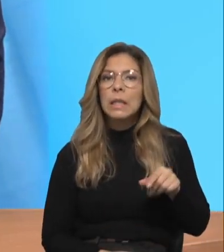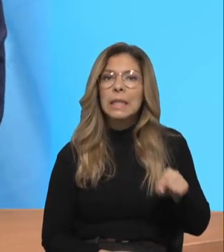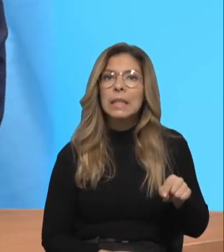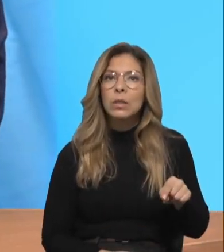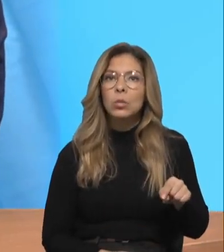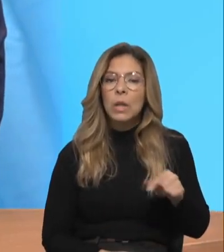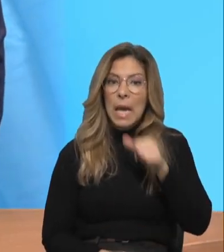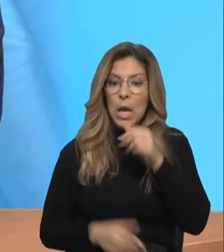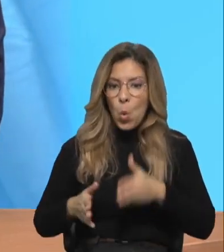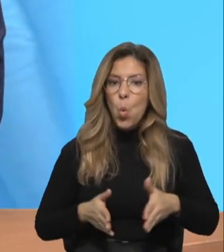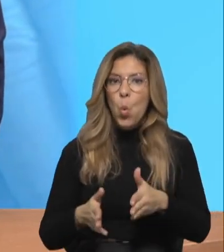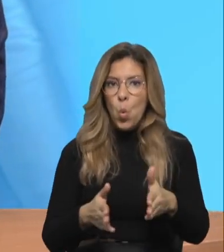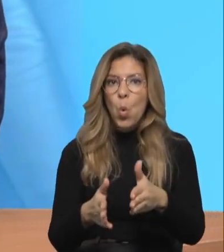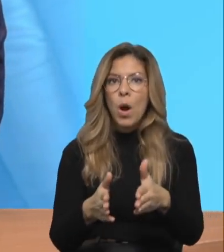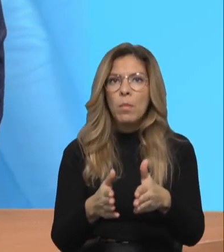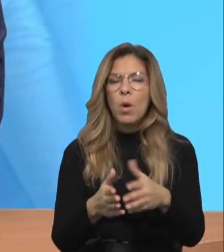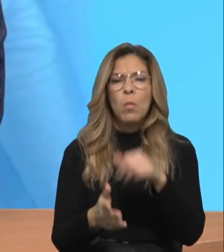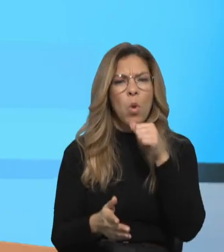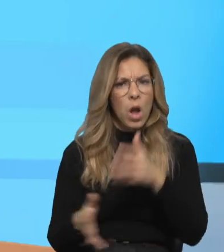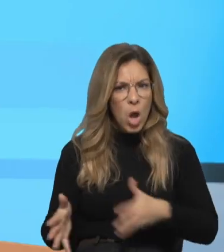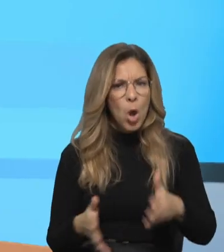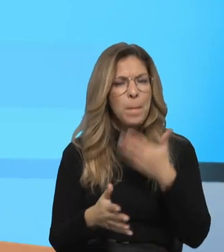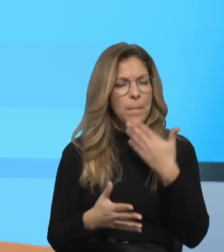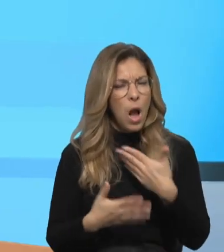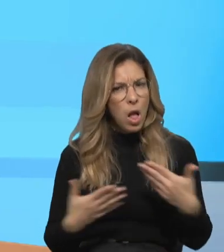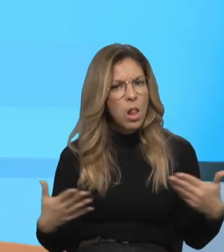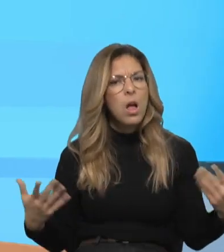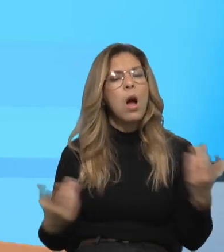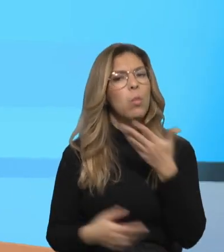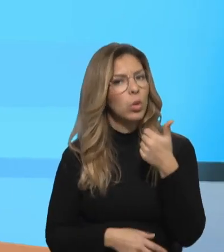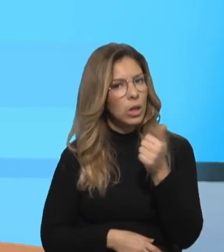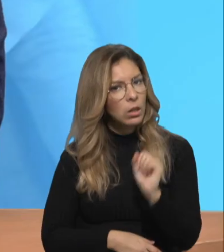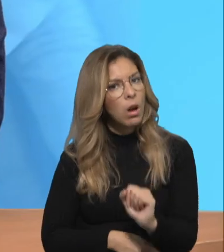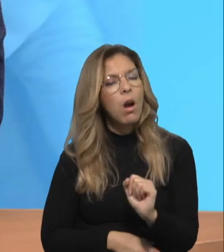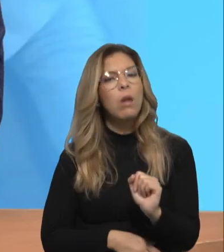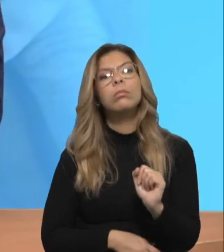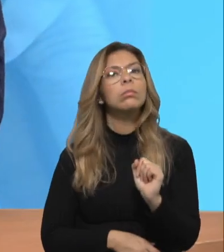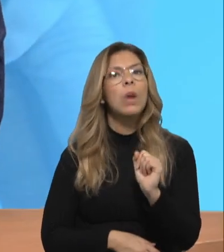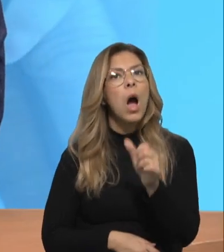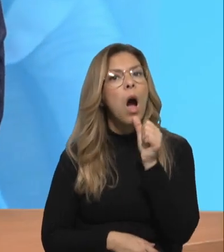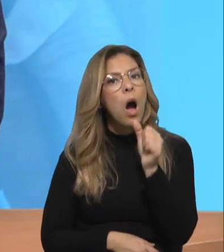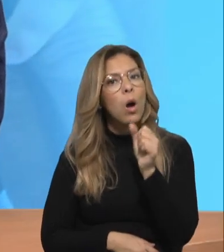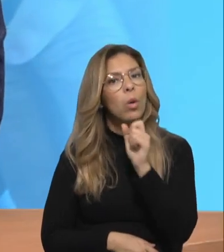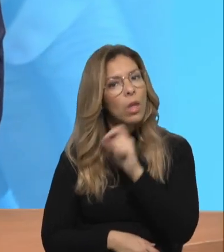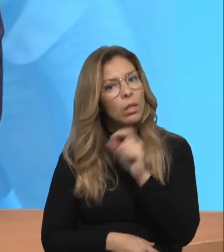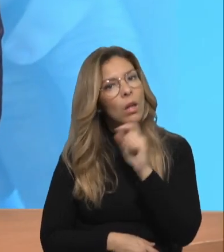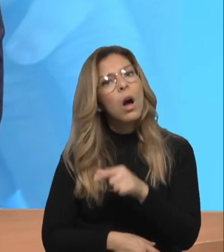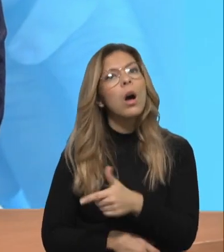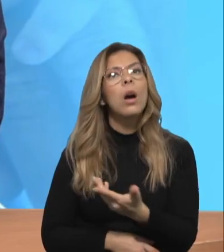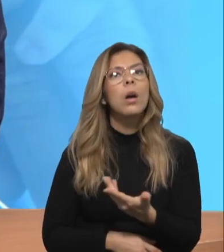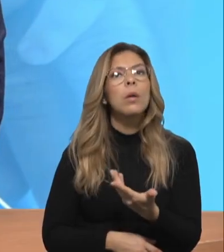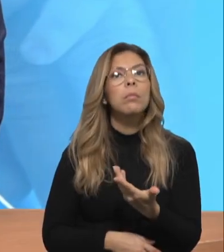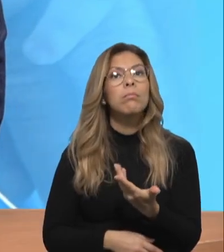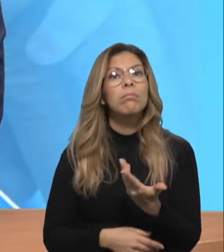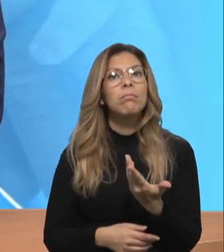um rio muito grande, muito bonito, e de água que podia servir à população. Mas por ser uma zona